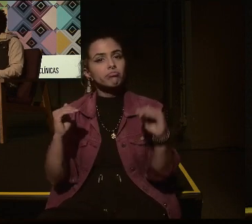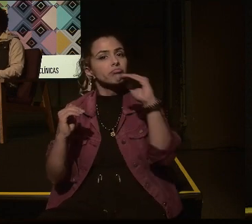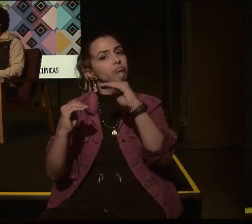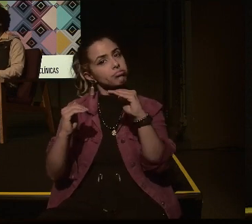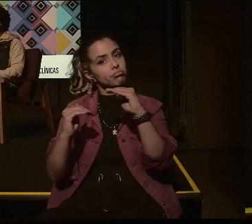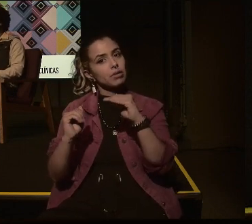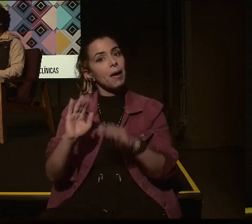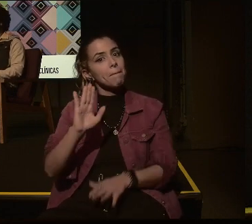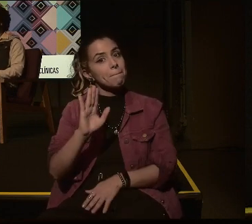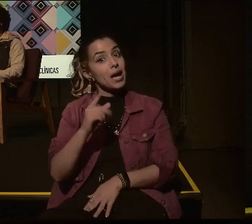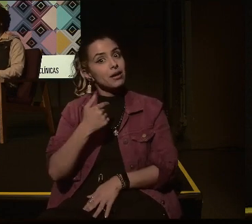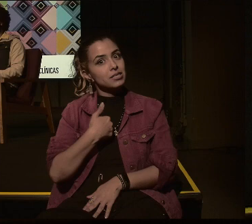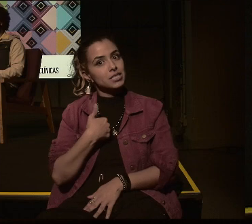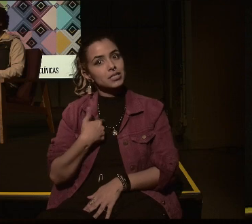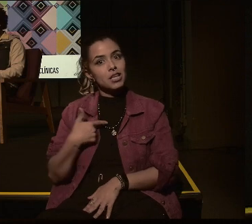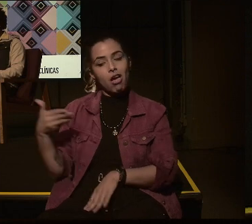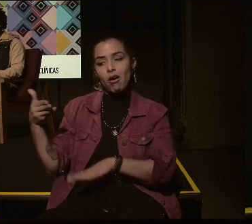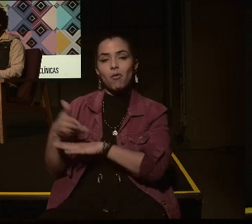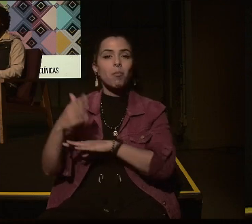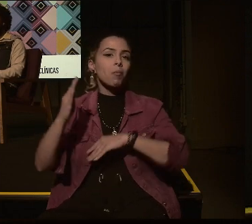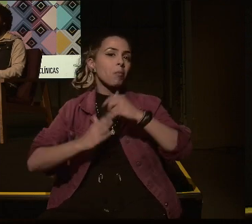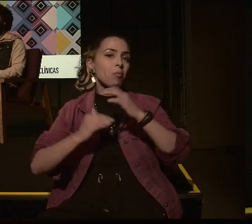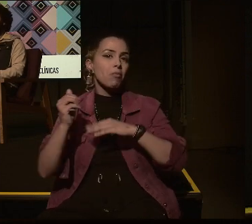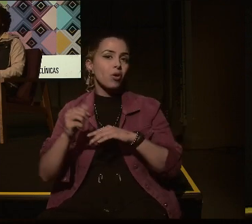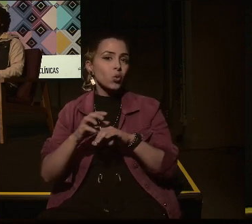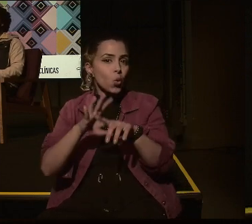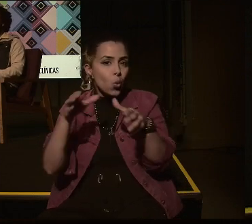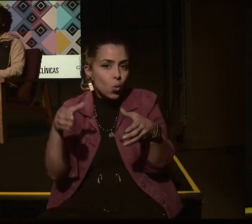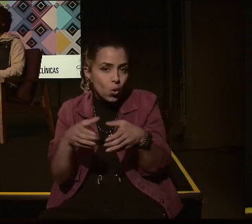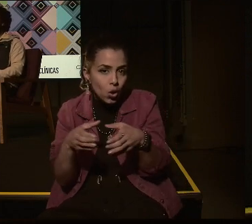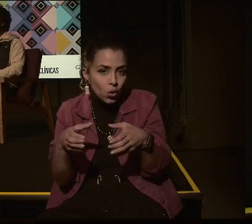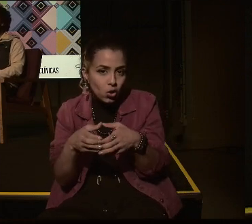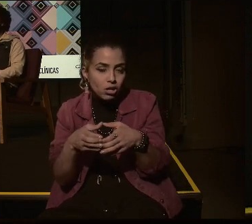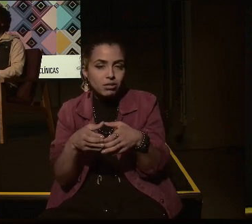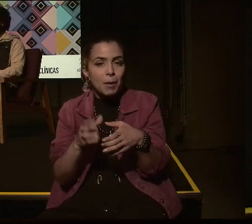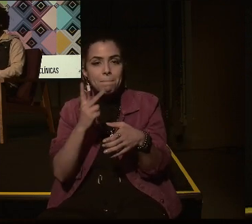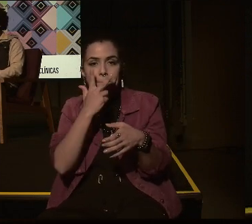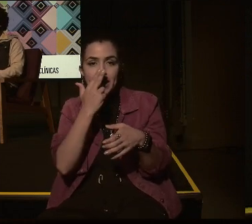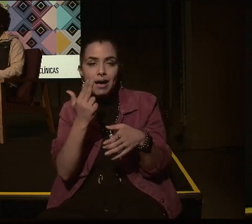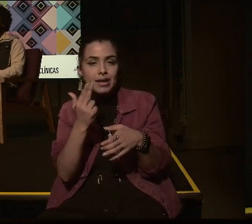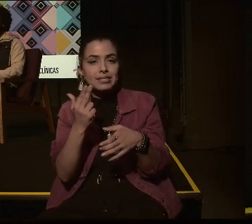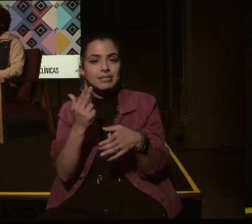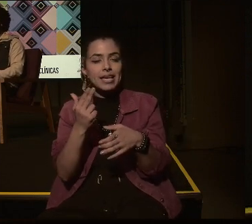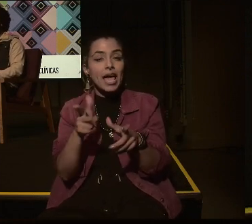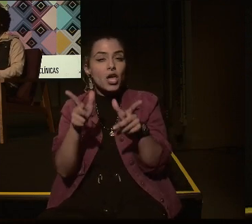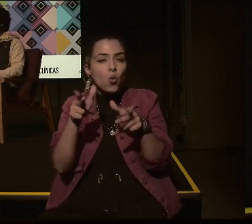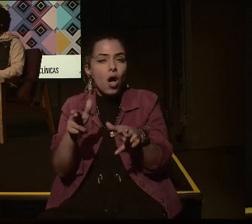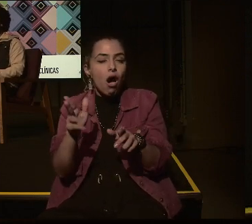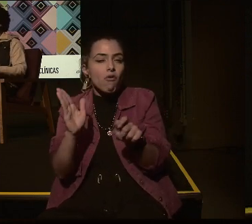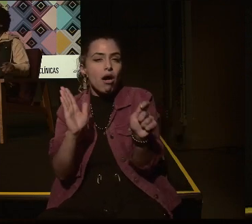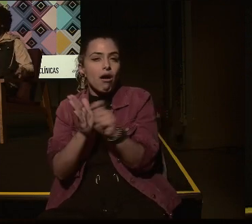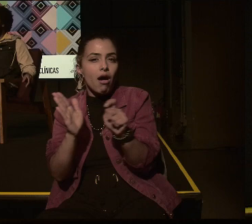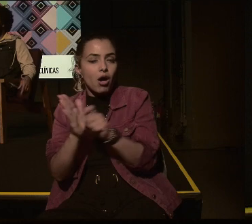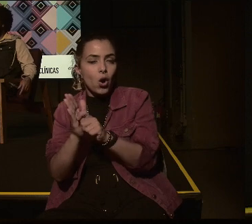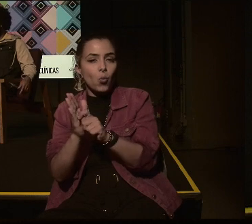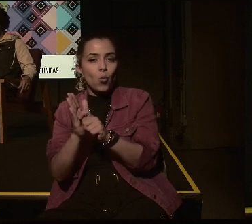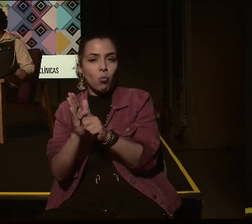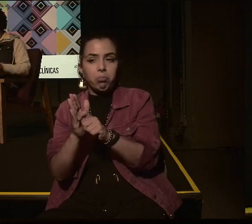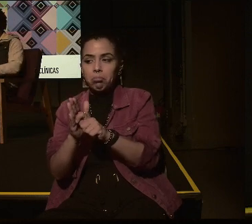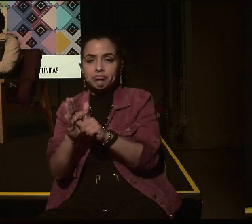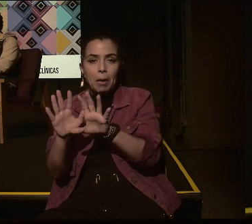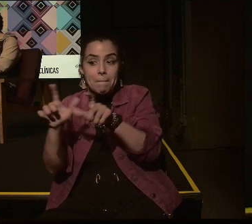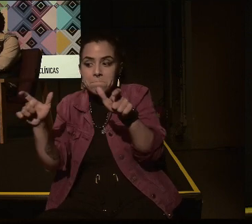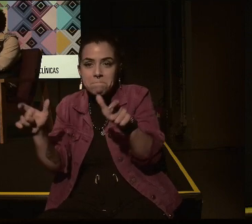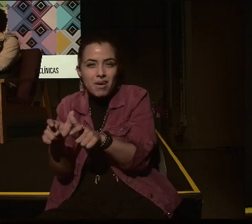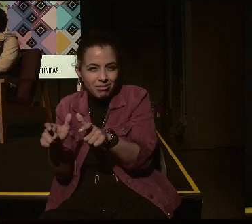eu tô numa parte em que a gente tem ali a mini Cracolândia, né? Que a gente chama. E eu, na